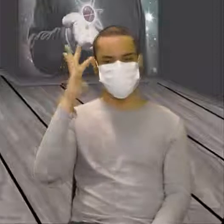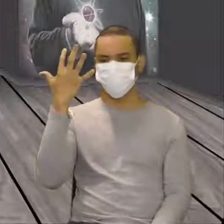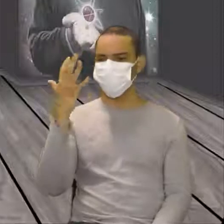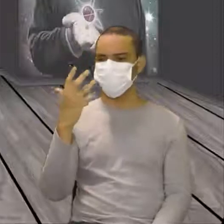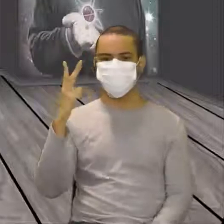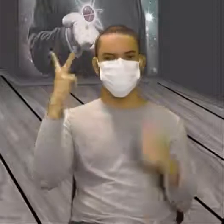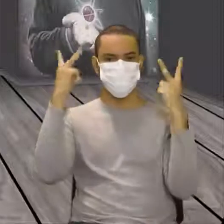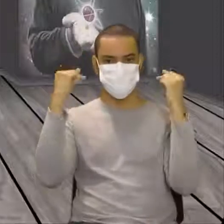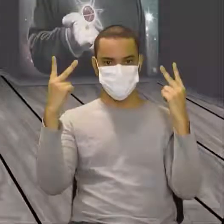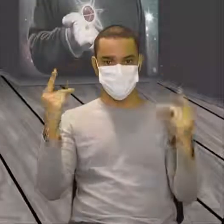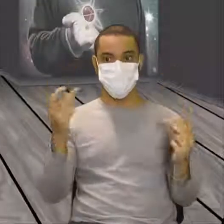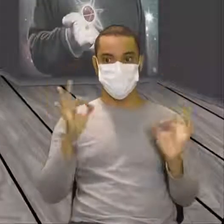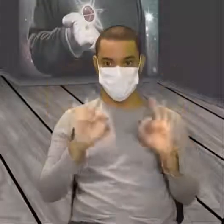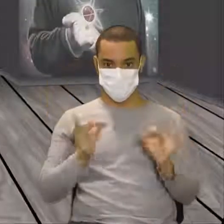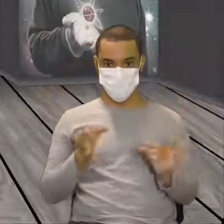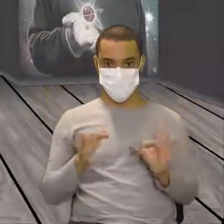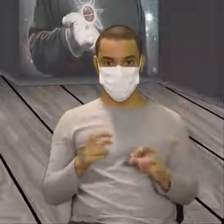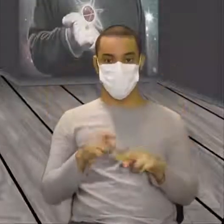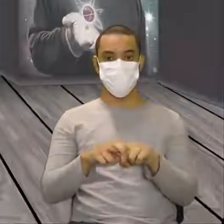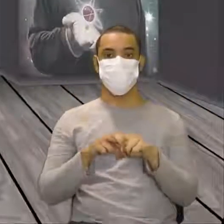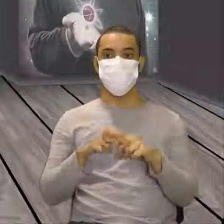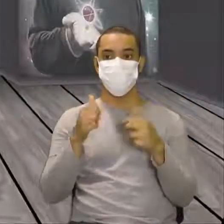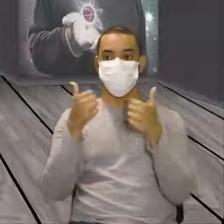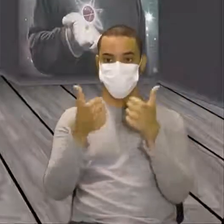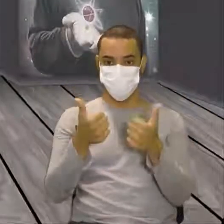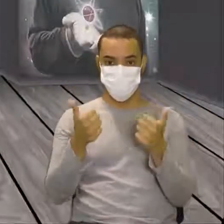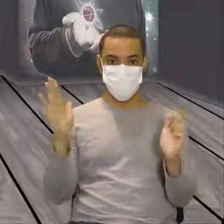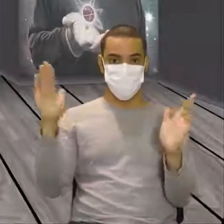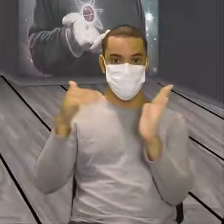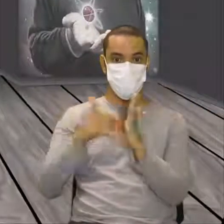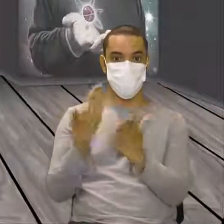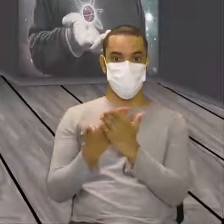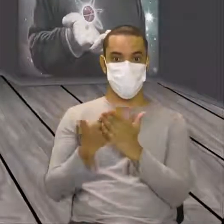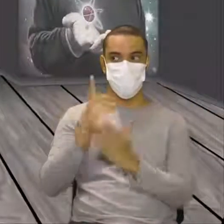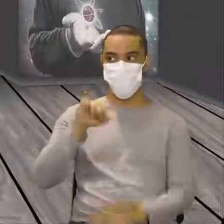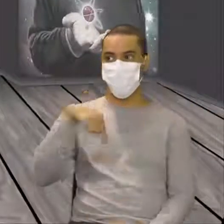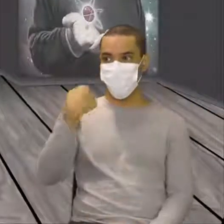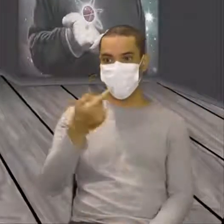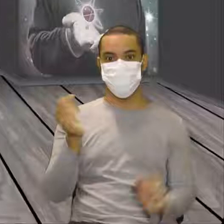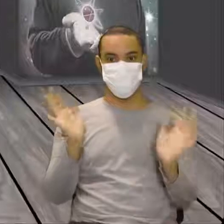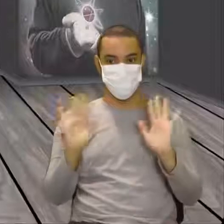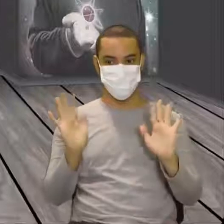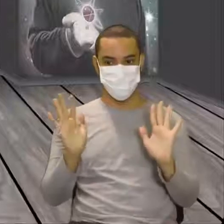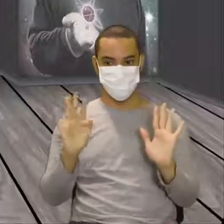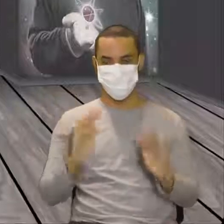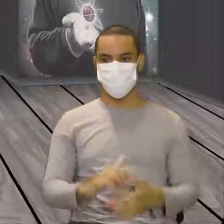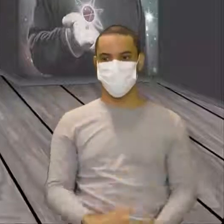bem tranquilamente. Então, pessoal, beleza? Até a próxima aula. Tchau!